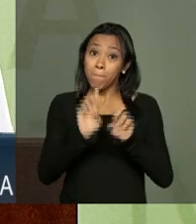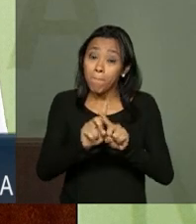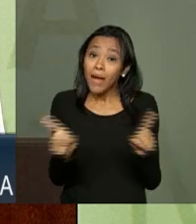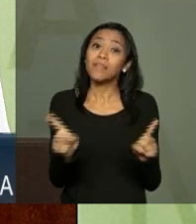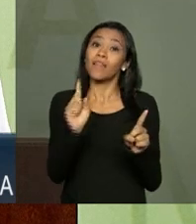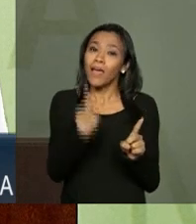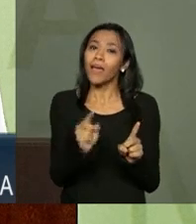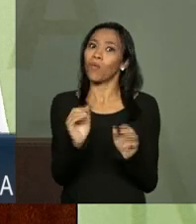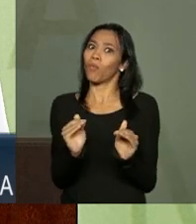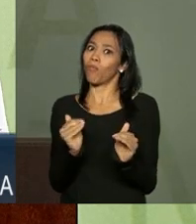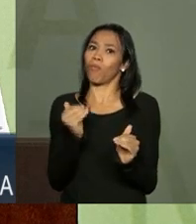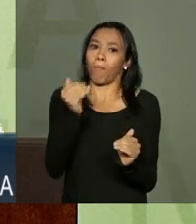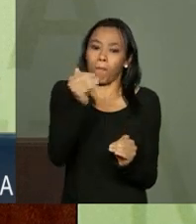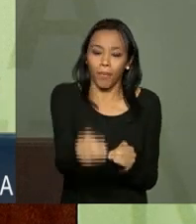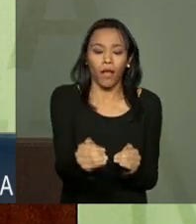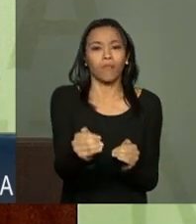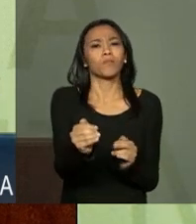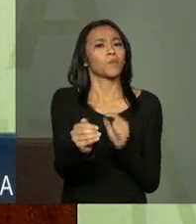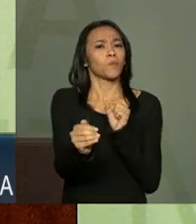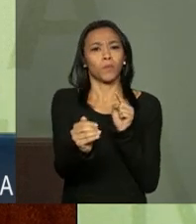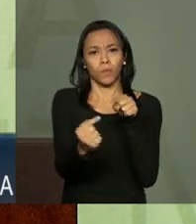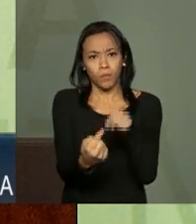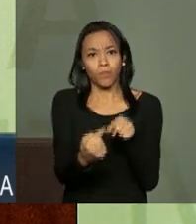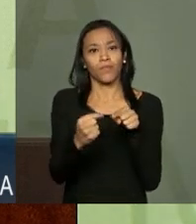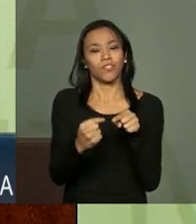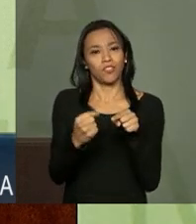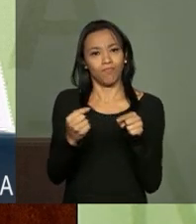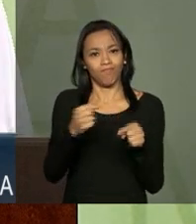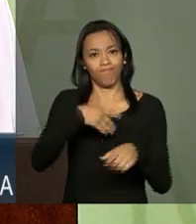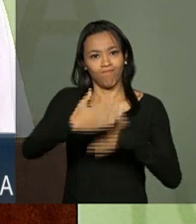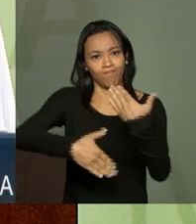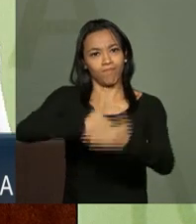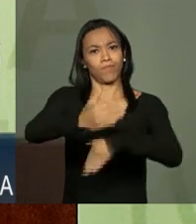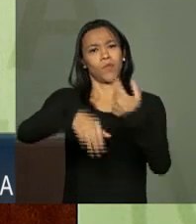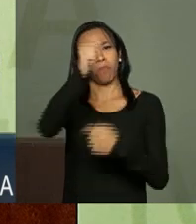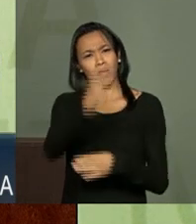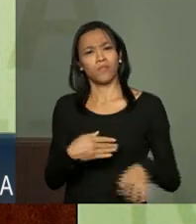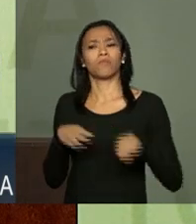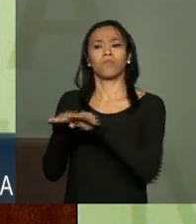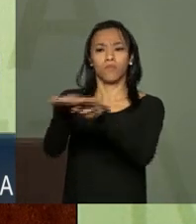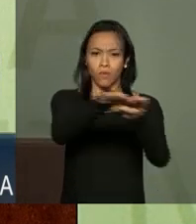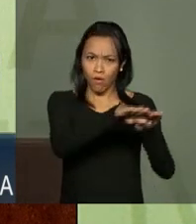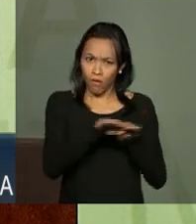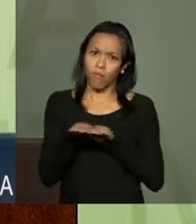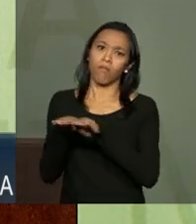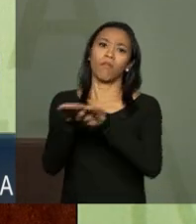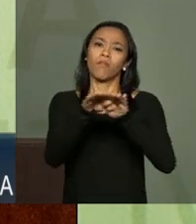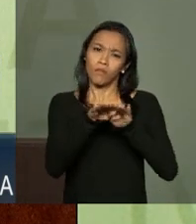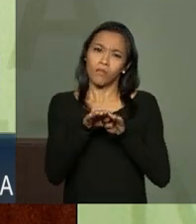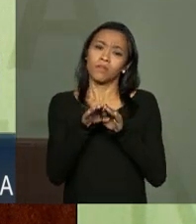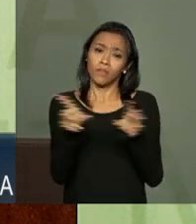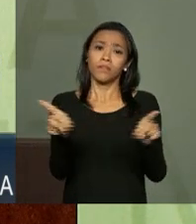mais um passo na construção de um Brasil mais justo, mais igual,